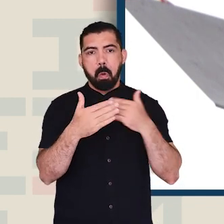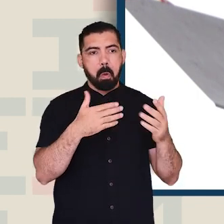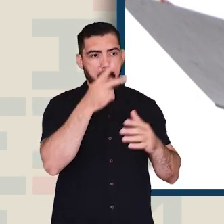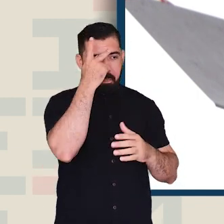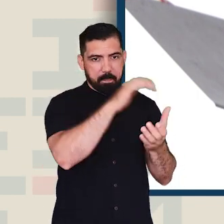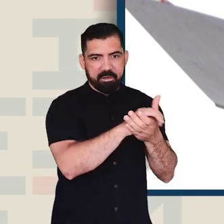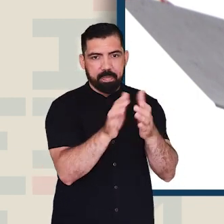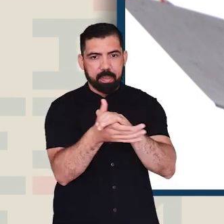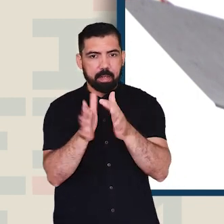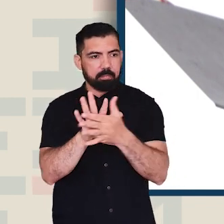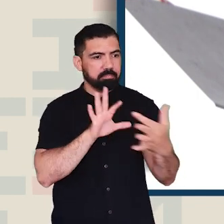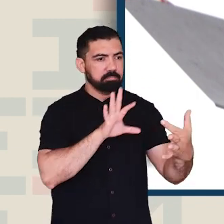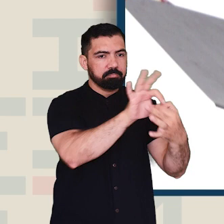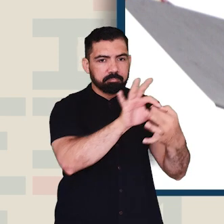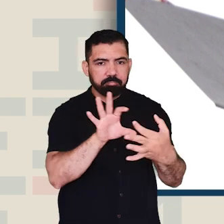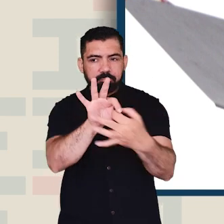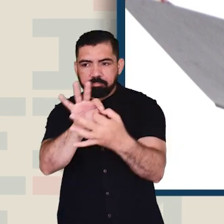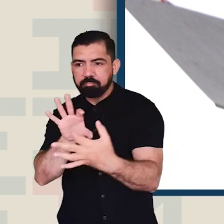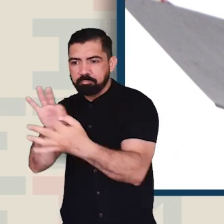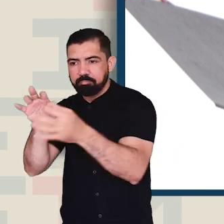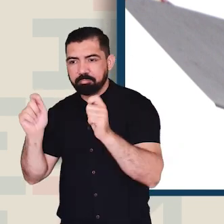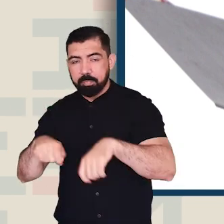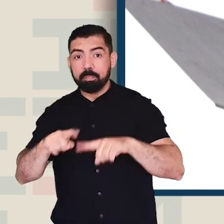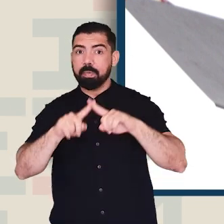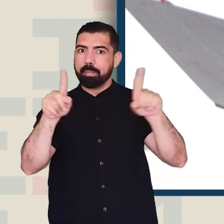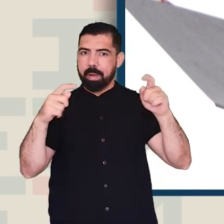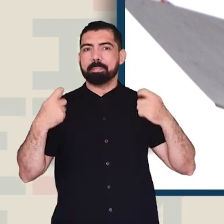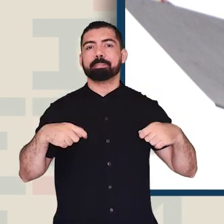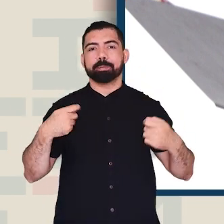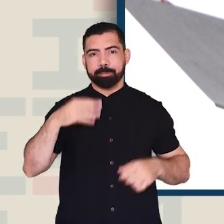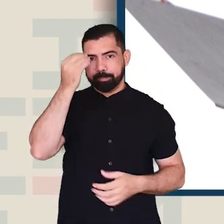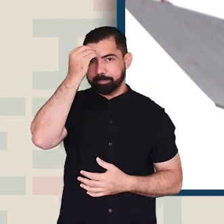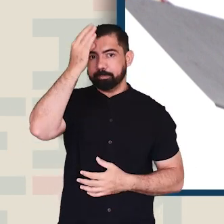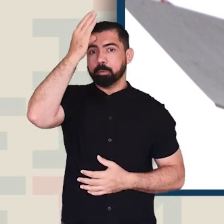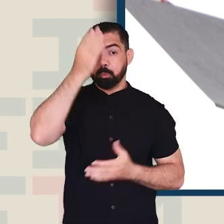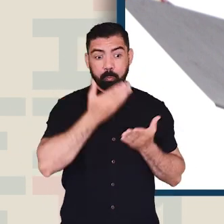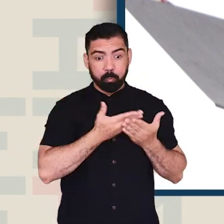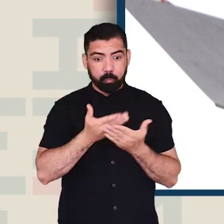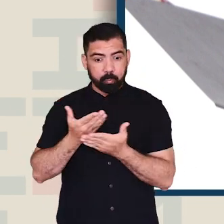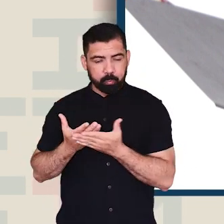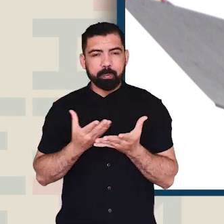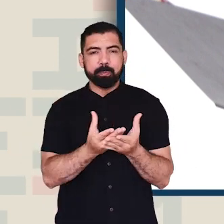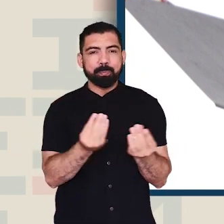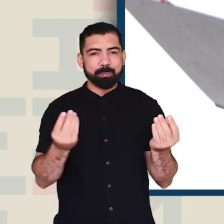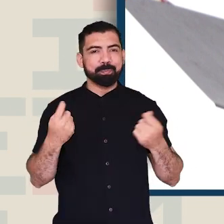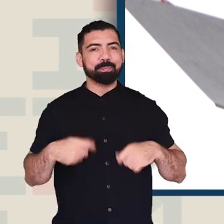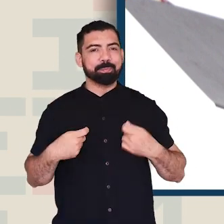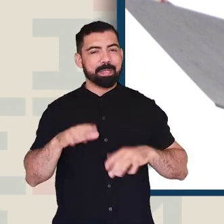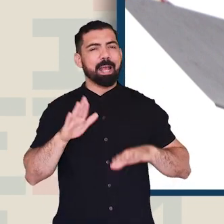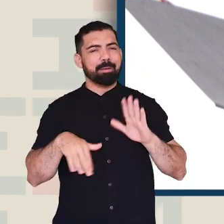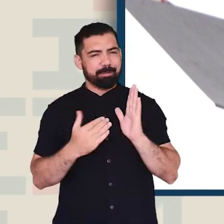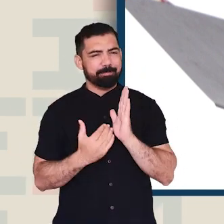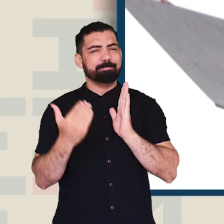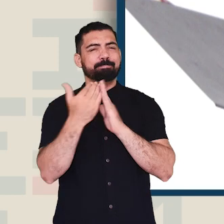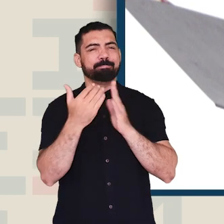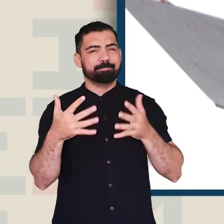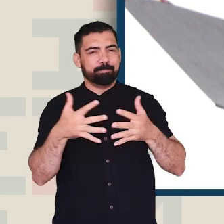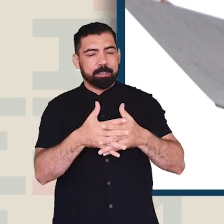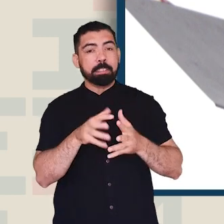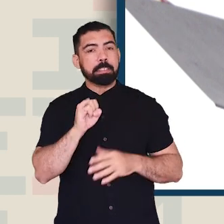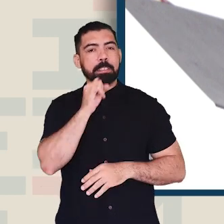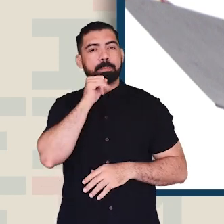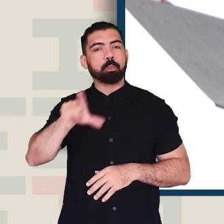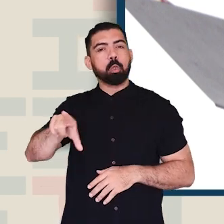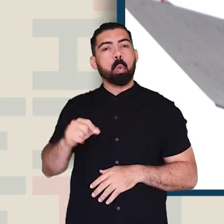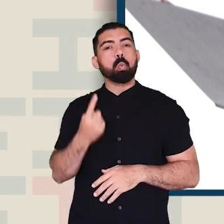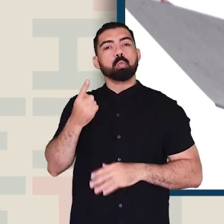aí ele tem que ser mais versátil e estudar vários estilos, né? E às vezes isso é até mais complicado do que você se